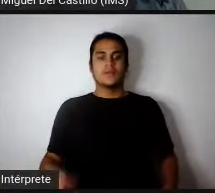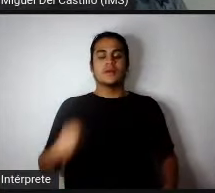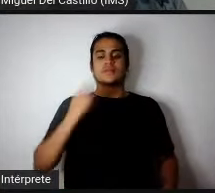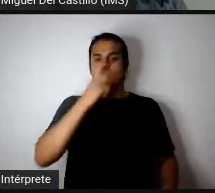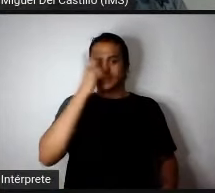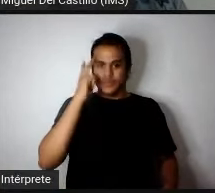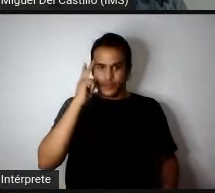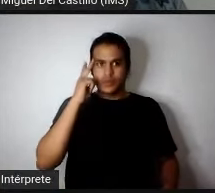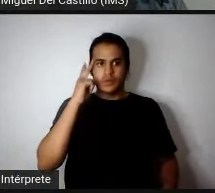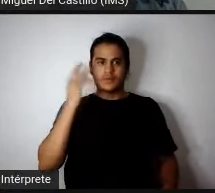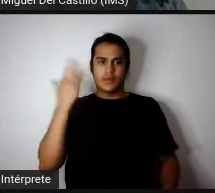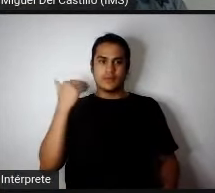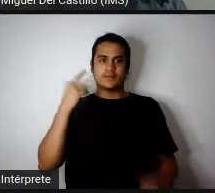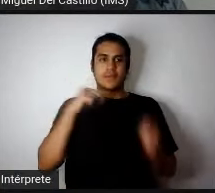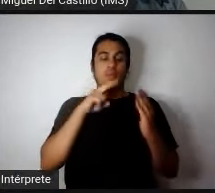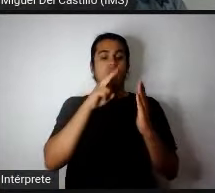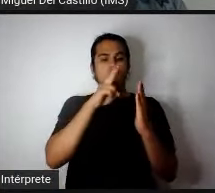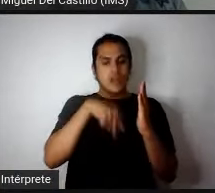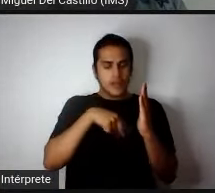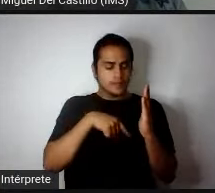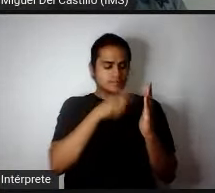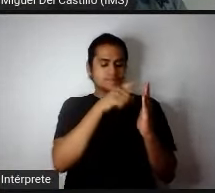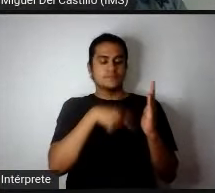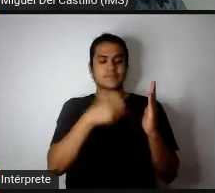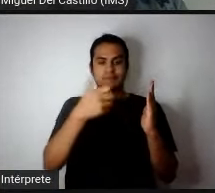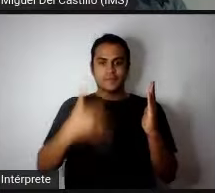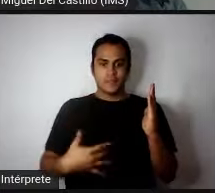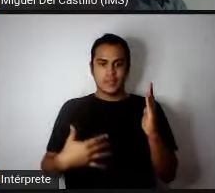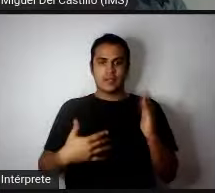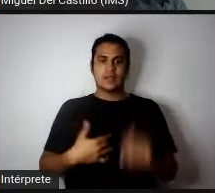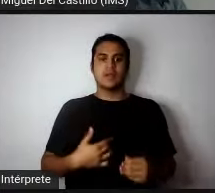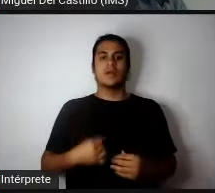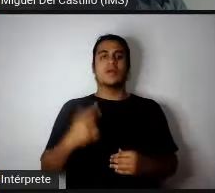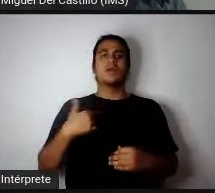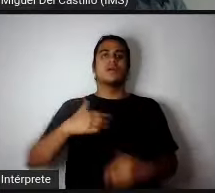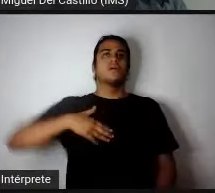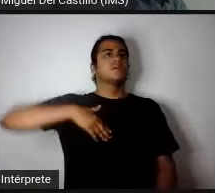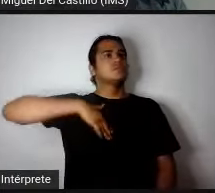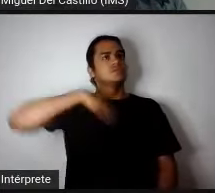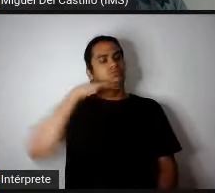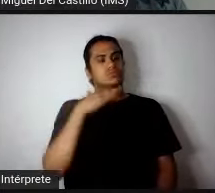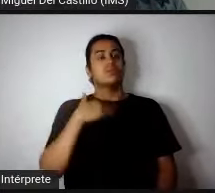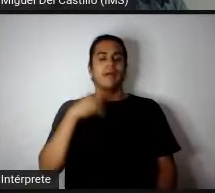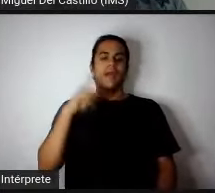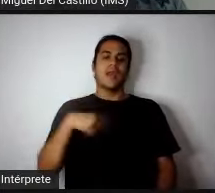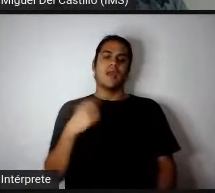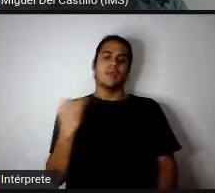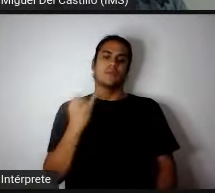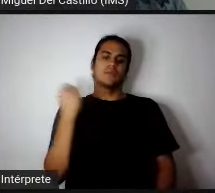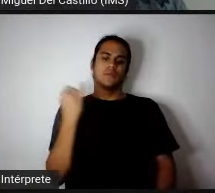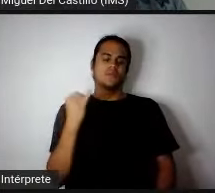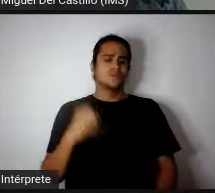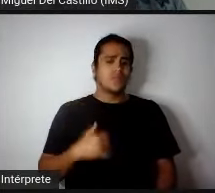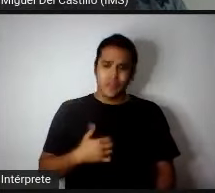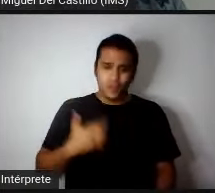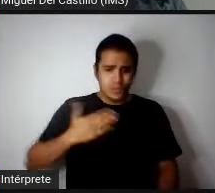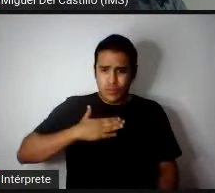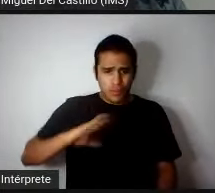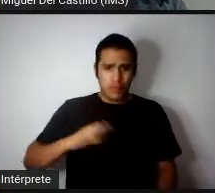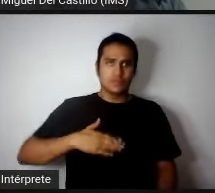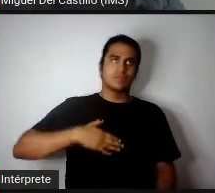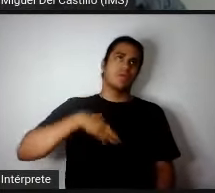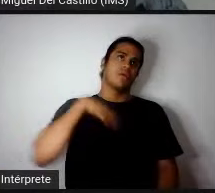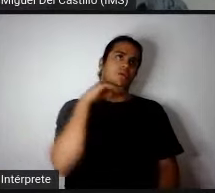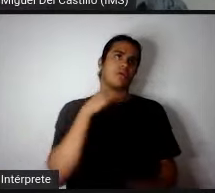li uma coisa, diz assim, o tédio é útil. Eu não acho que eu tenho, eu acho um horror. mas eu